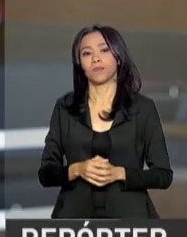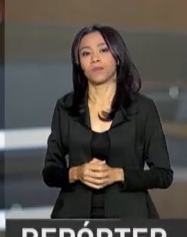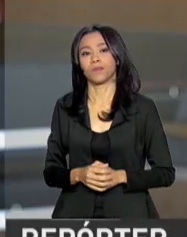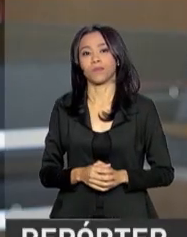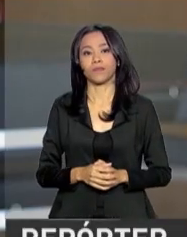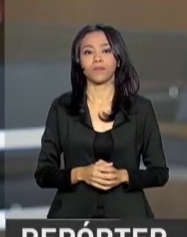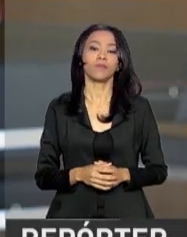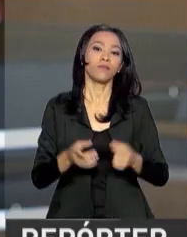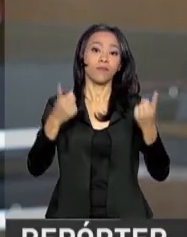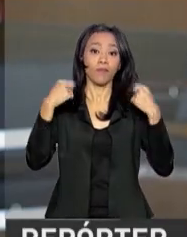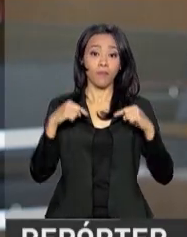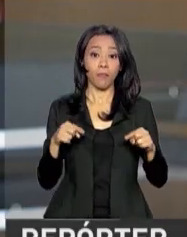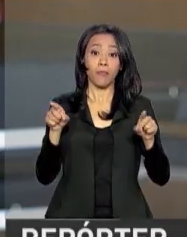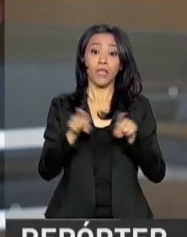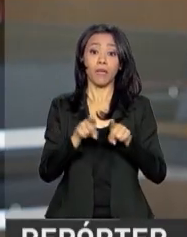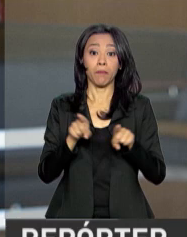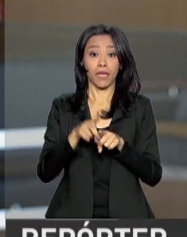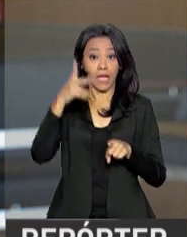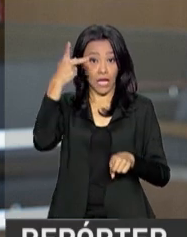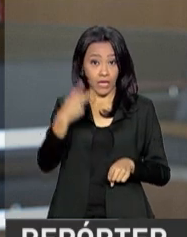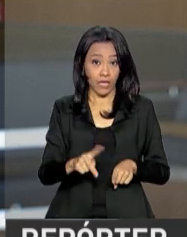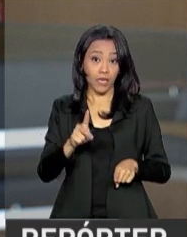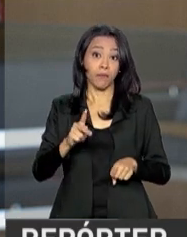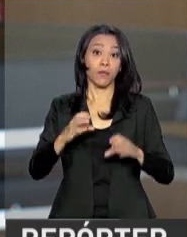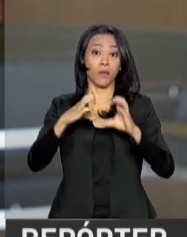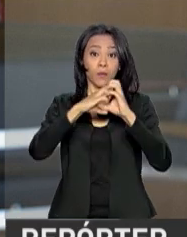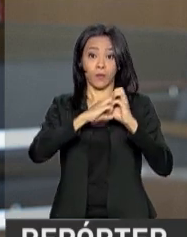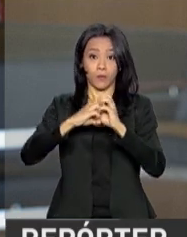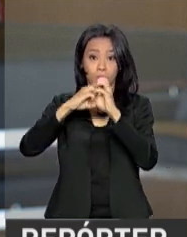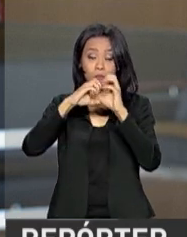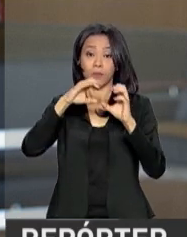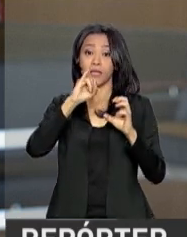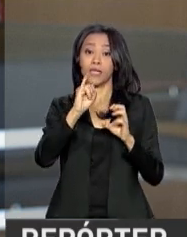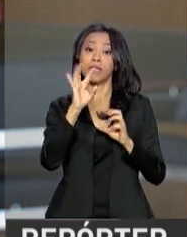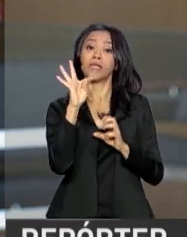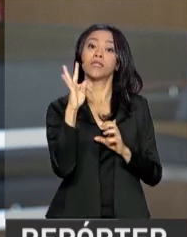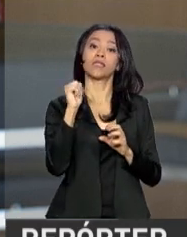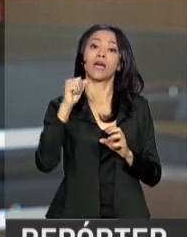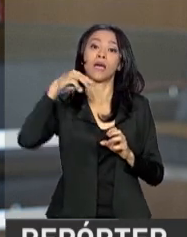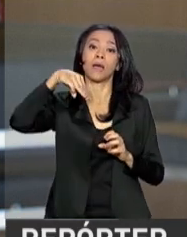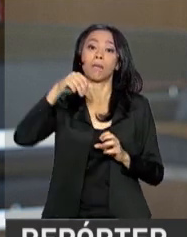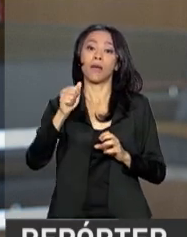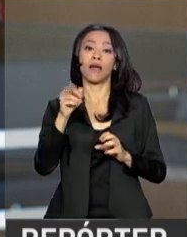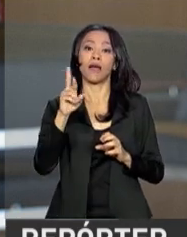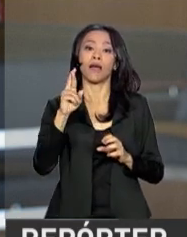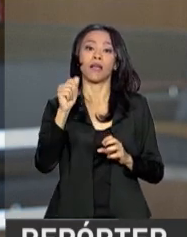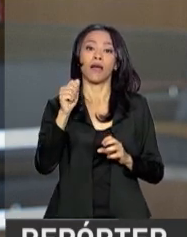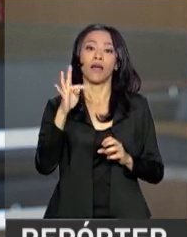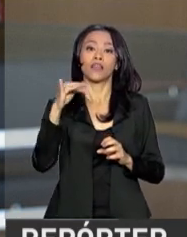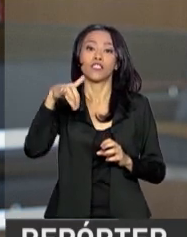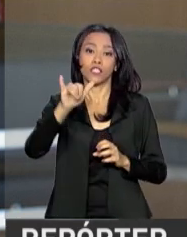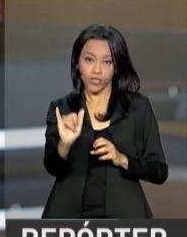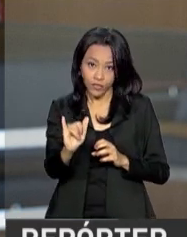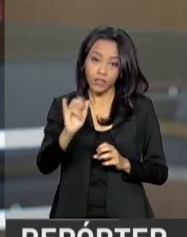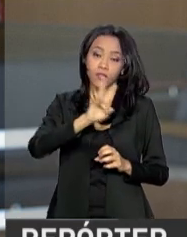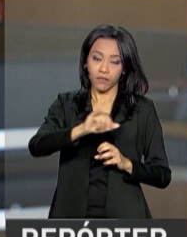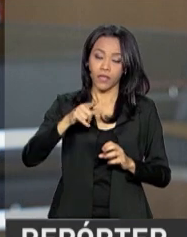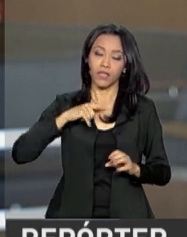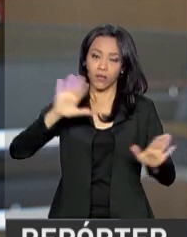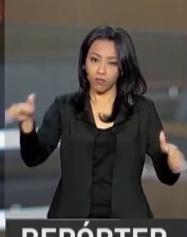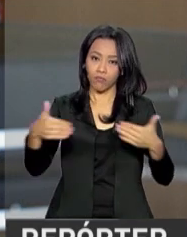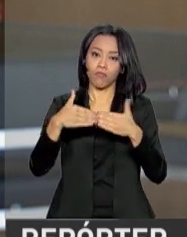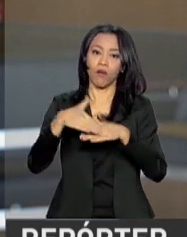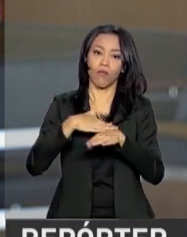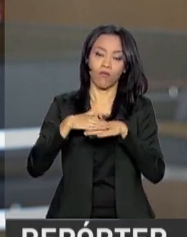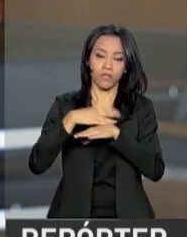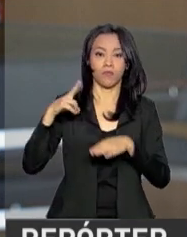olha e o itamaraty confirmou que esse assunto deve se entra uma conversa particular entre o presidente michel temer